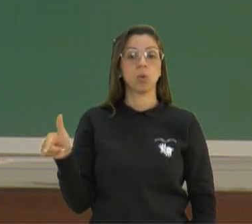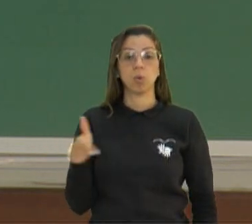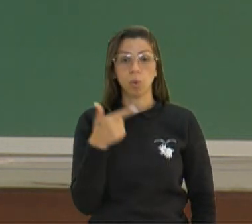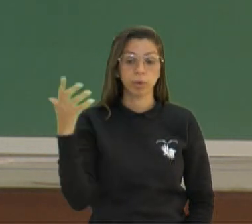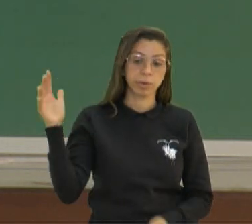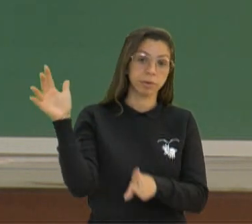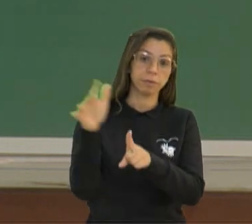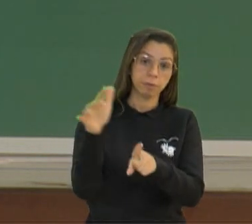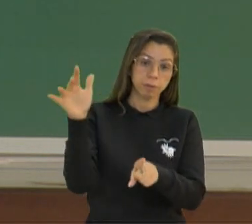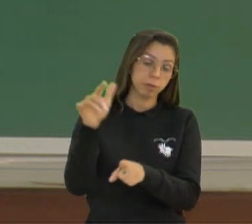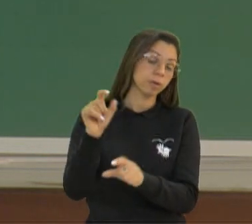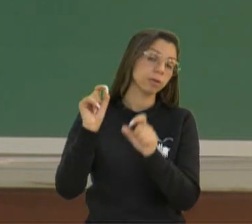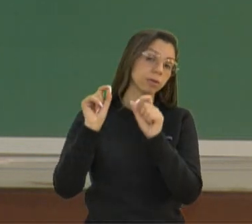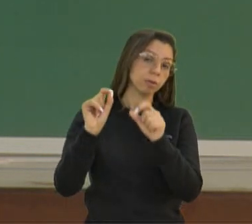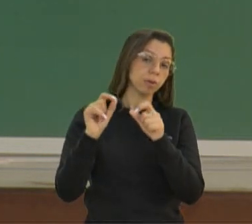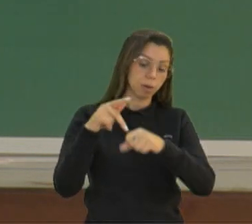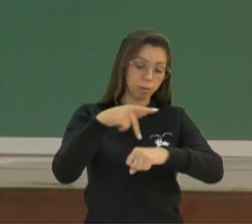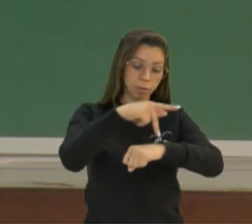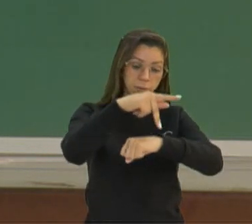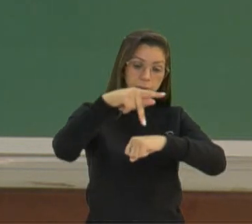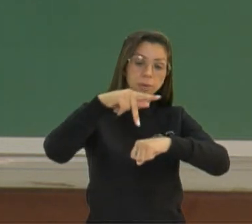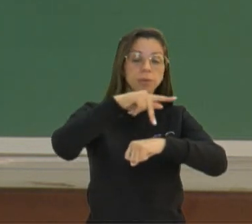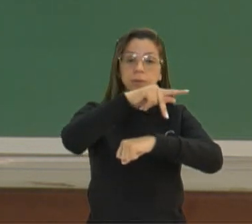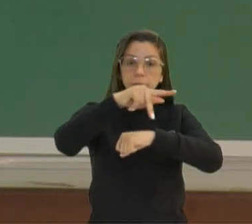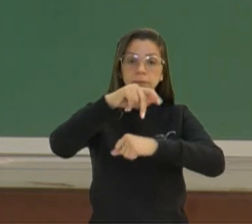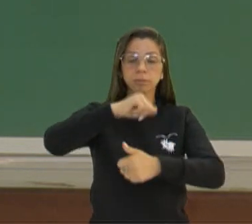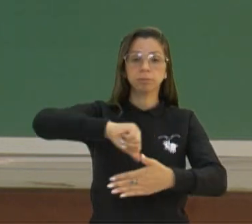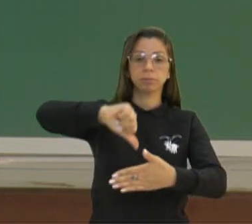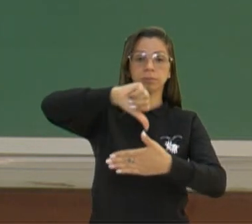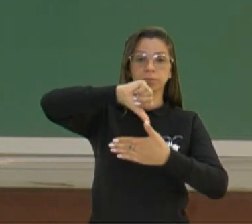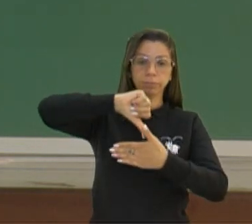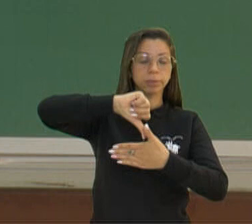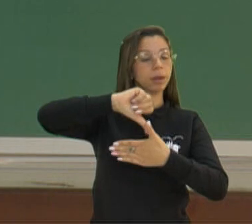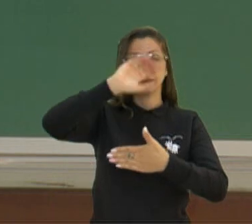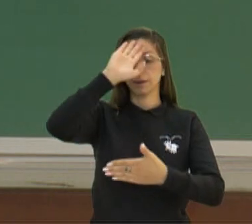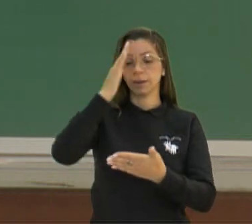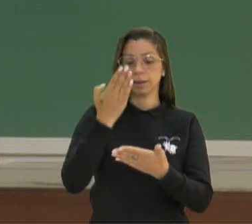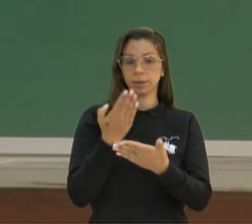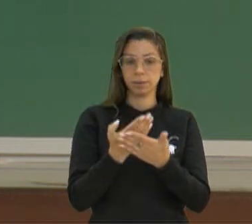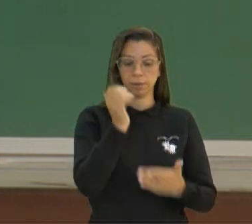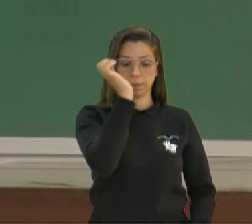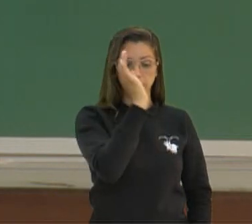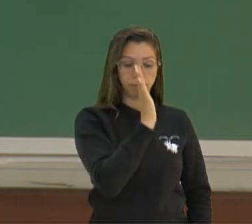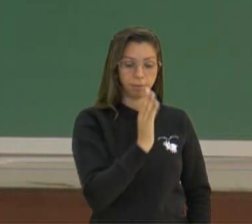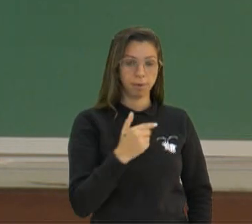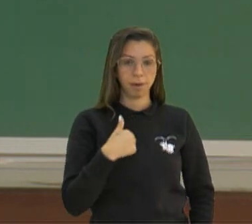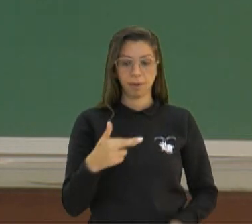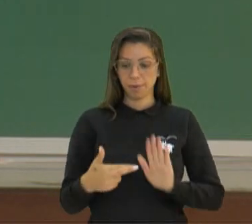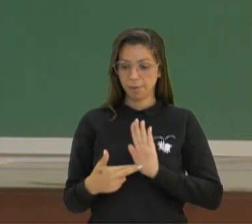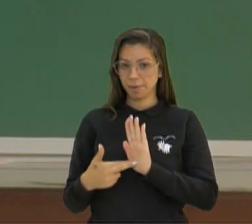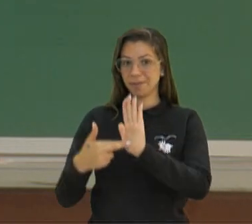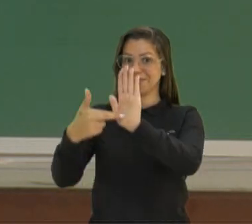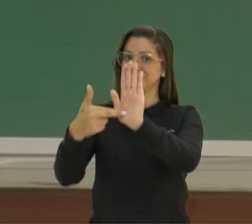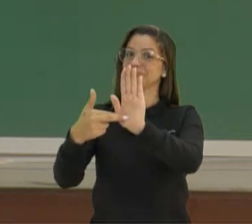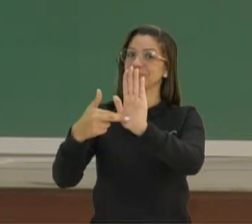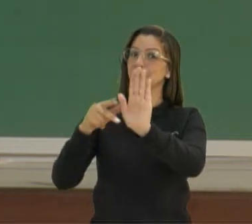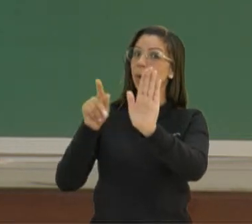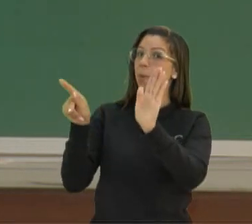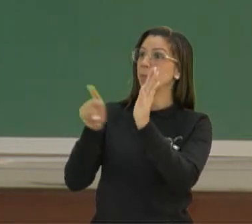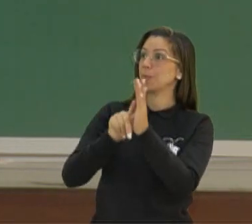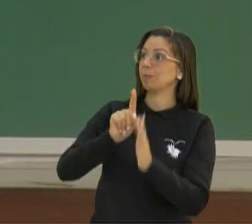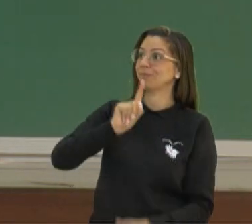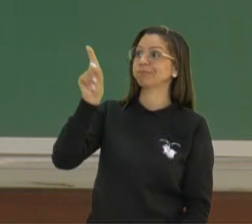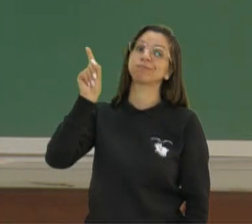fator é que os países da América do Sul acreditam que o Brasil é um representante dos Estados Unidos aqui